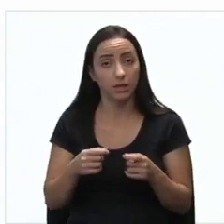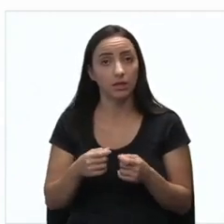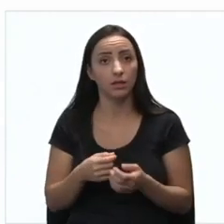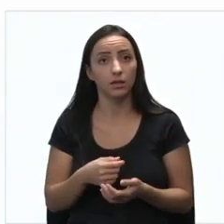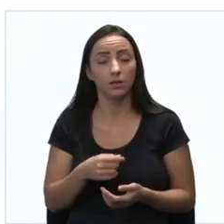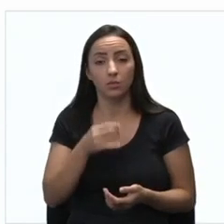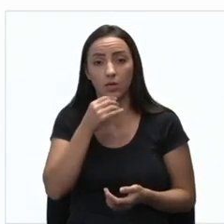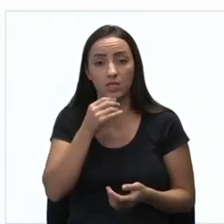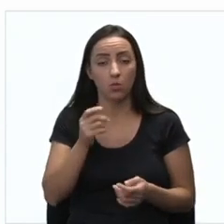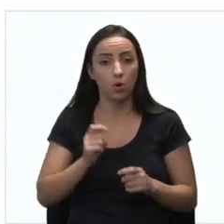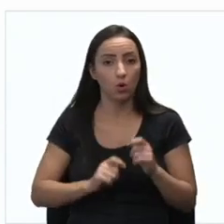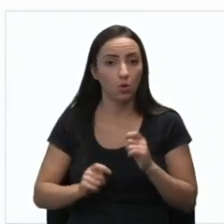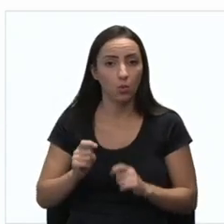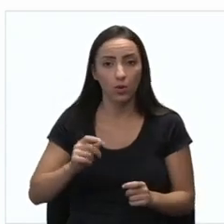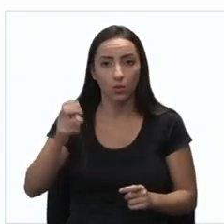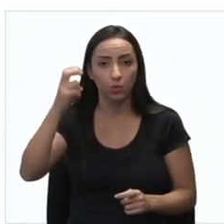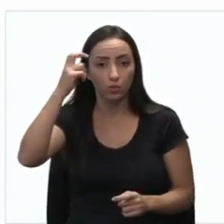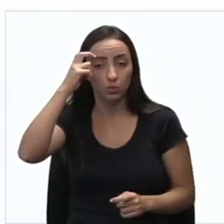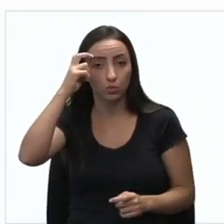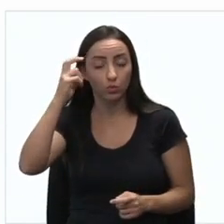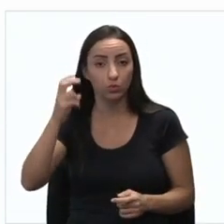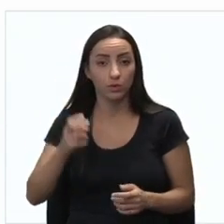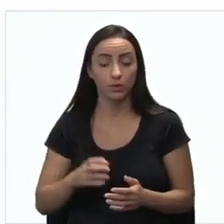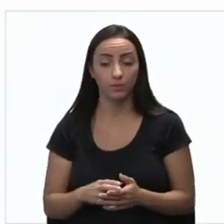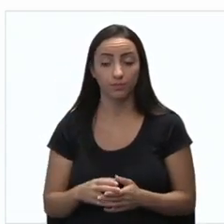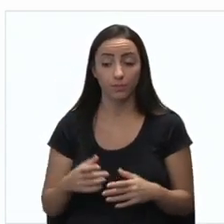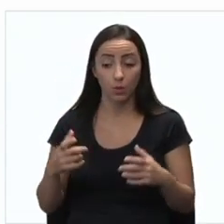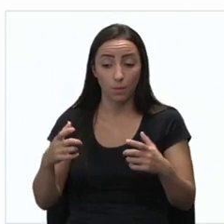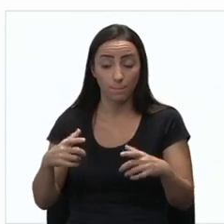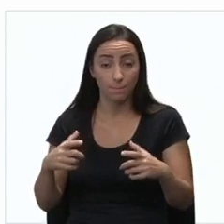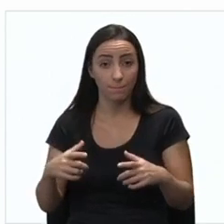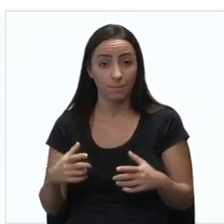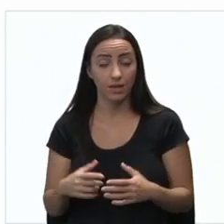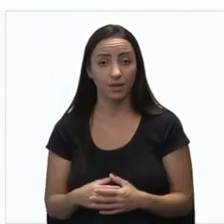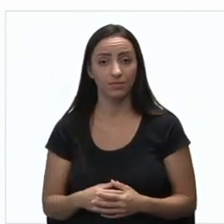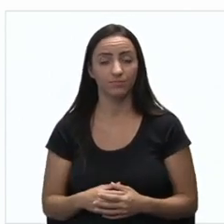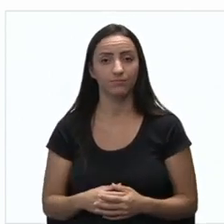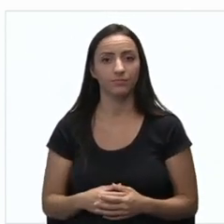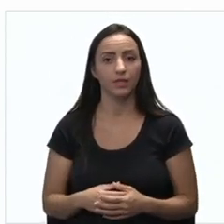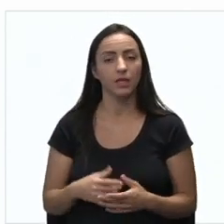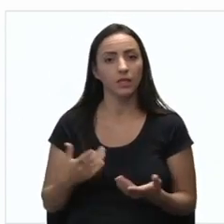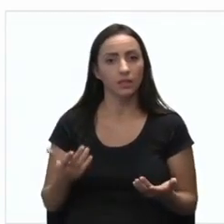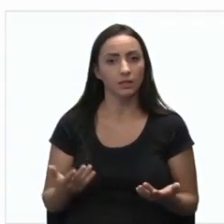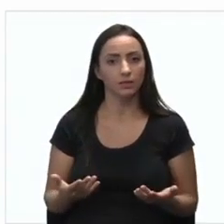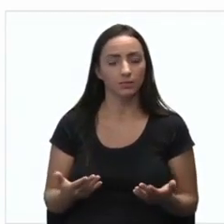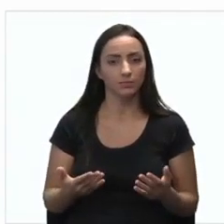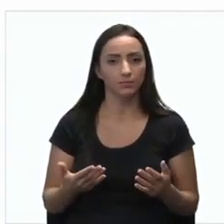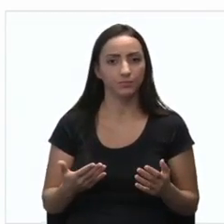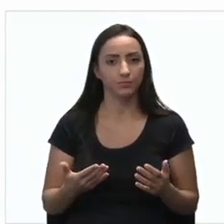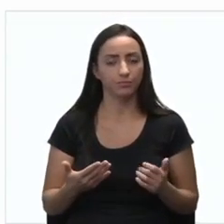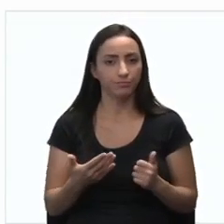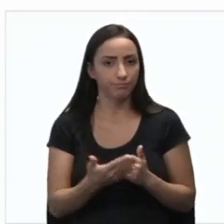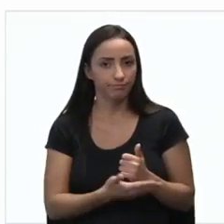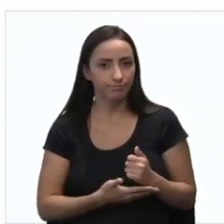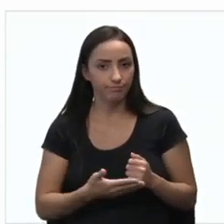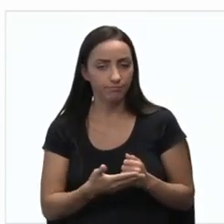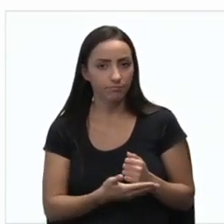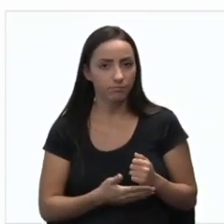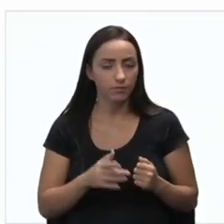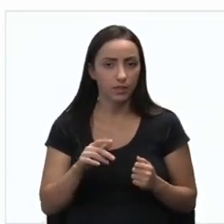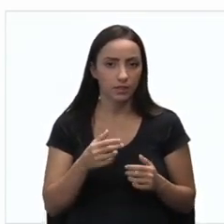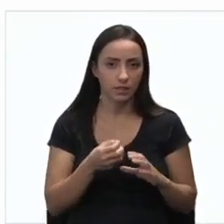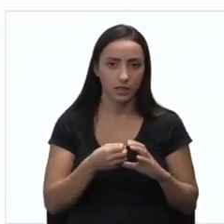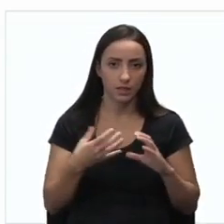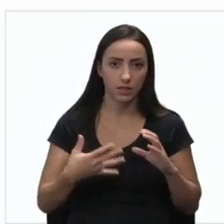a economia, a cultura, o meio ambiente. Então, na base aí estão os aspectos